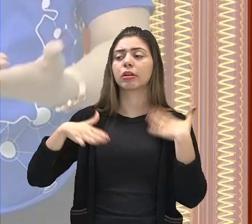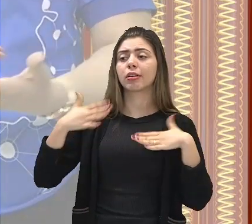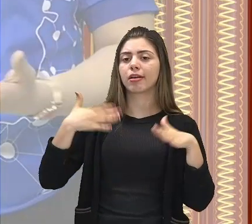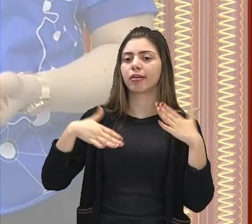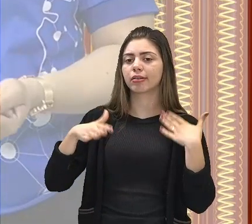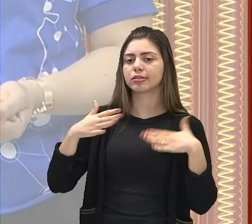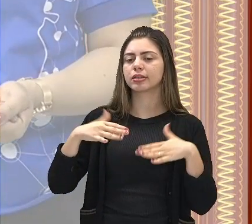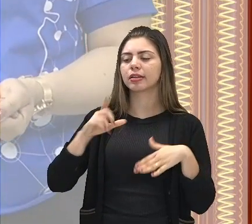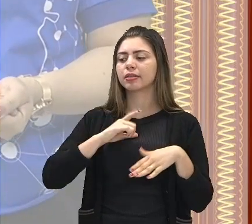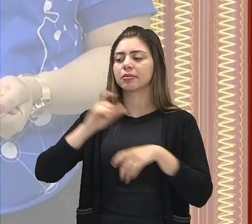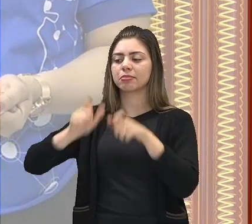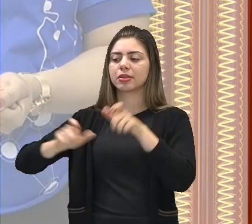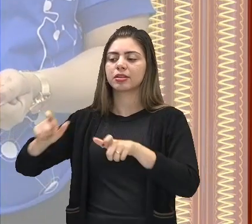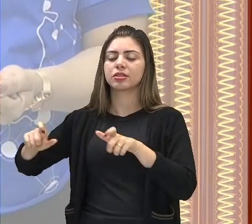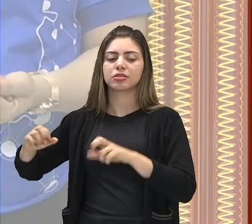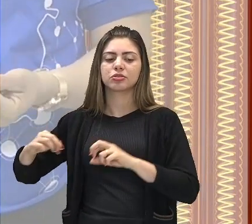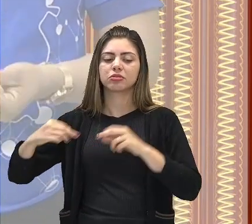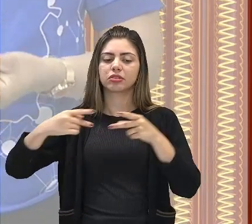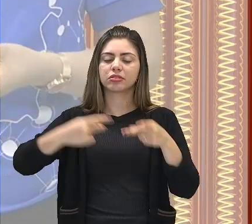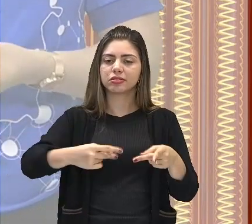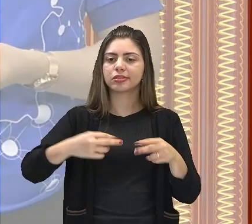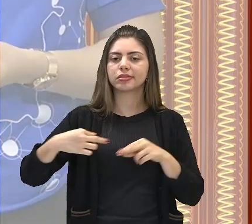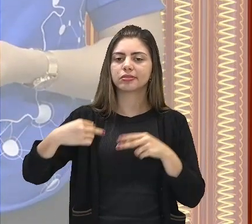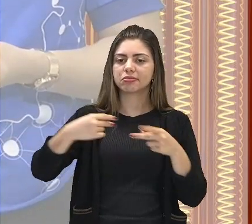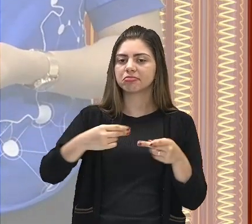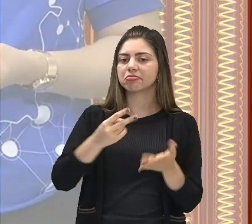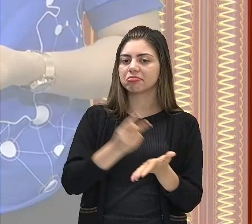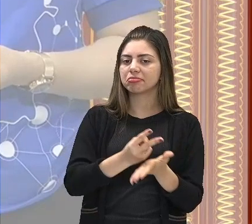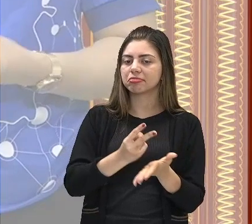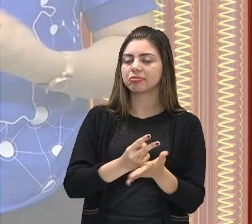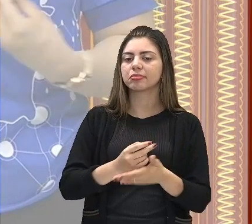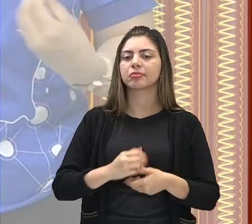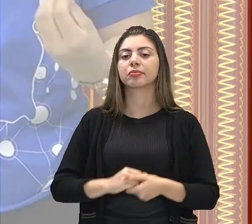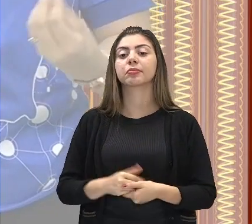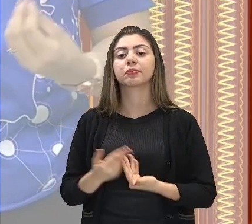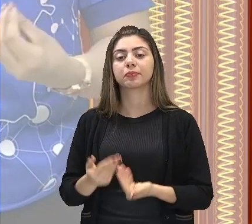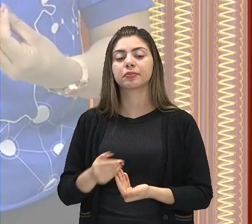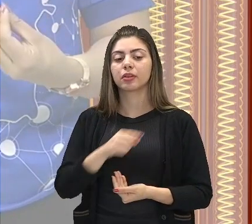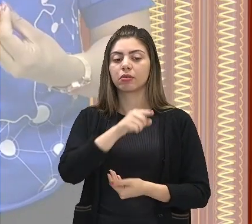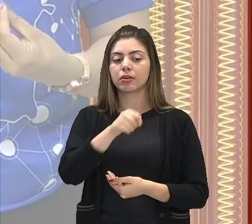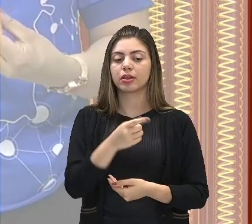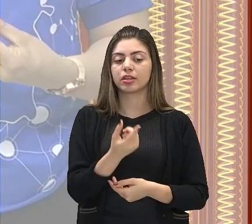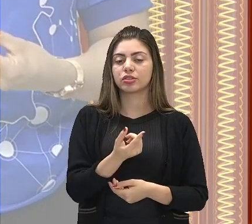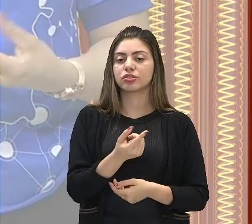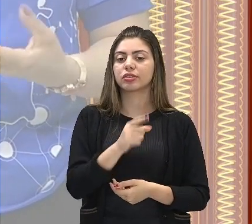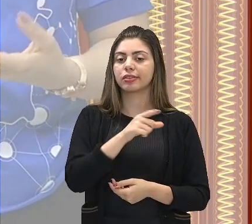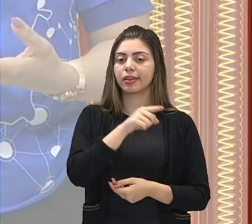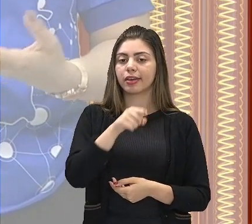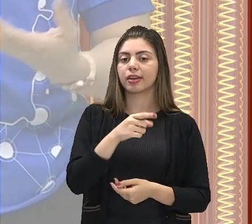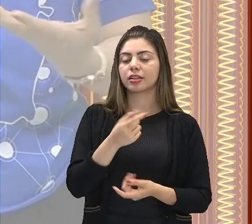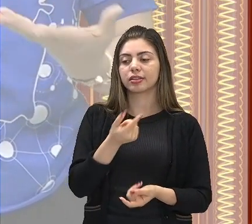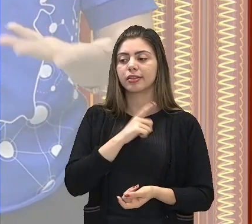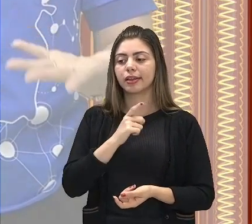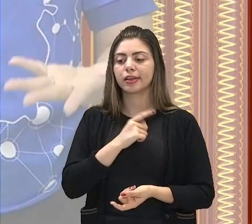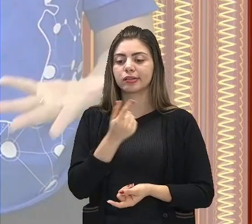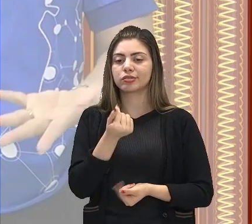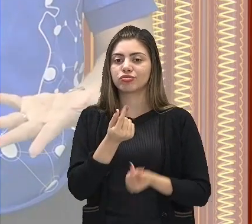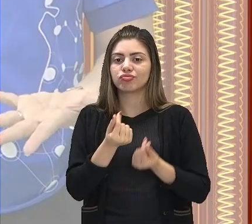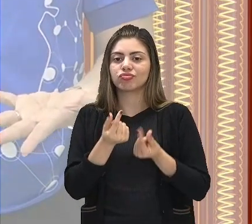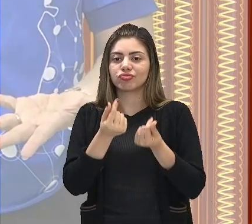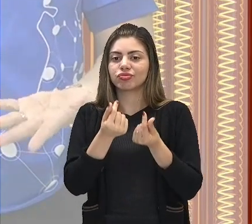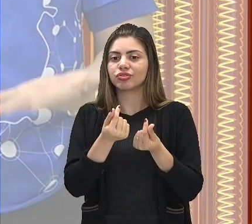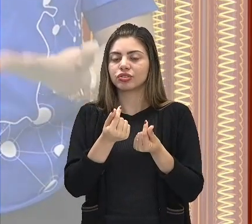são visitadas durante os finais de semana, e as pessoas, né, donas desses flutuantes, acabam ali tendo uma fonte